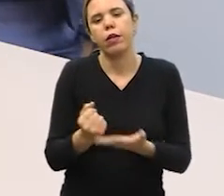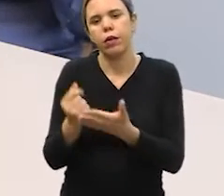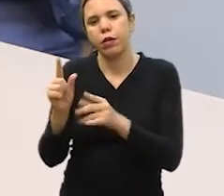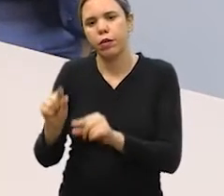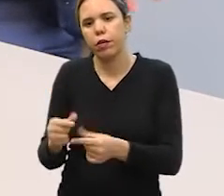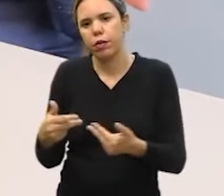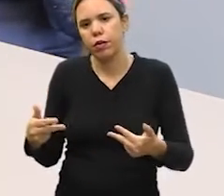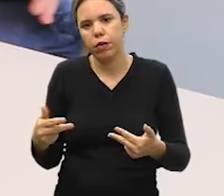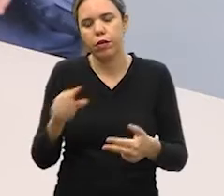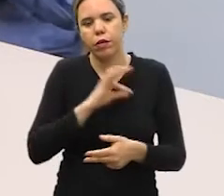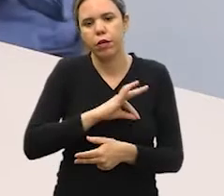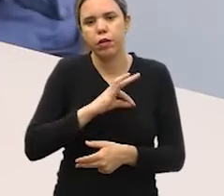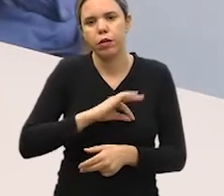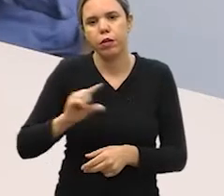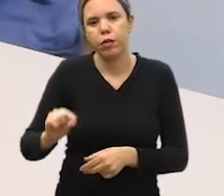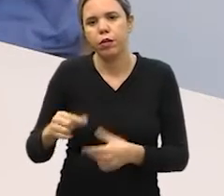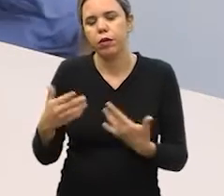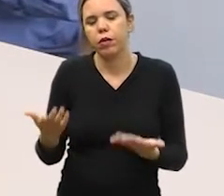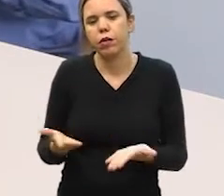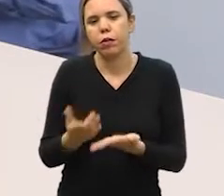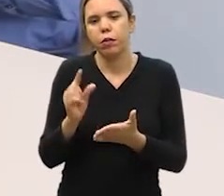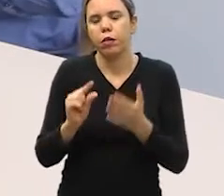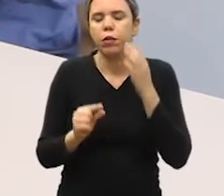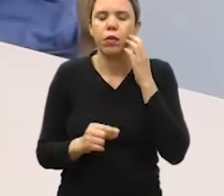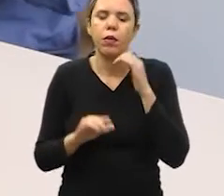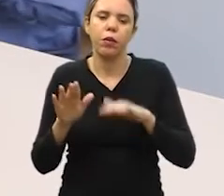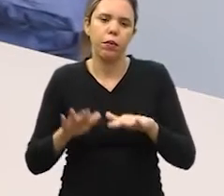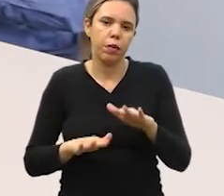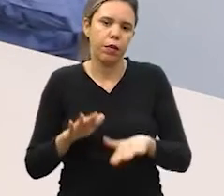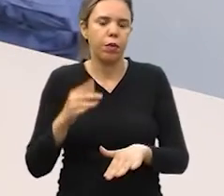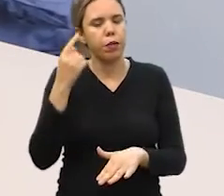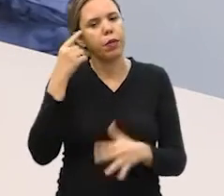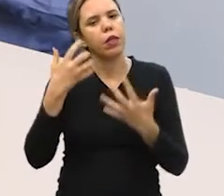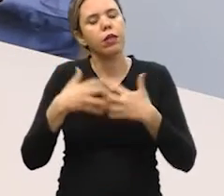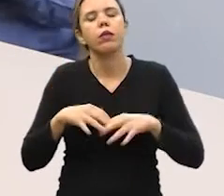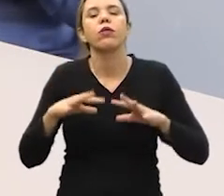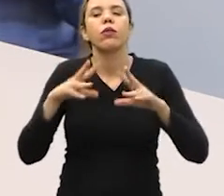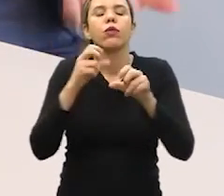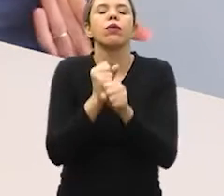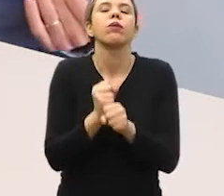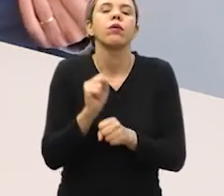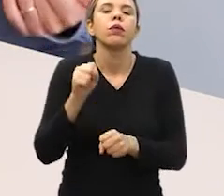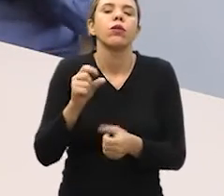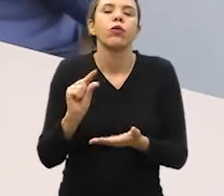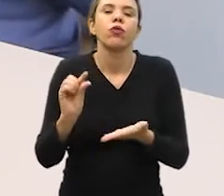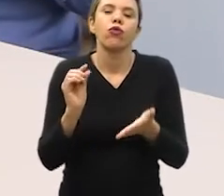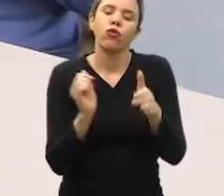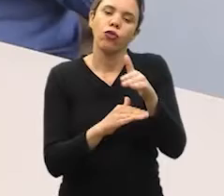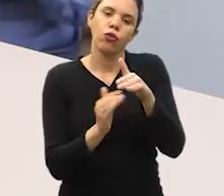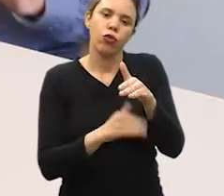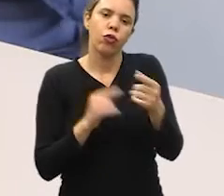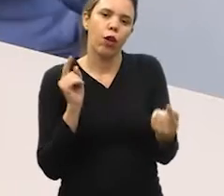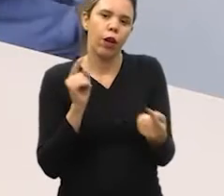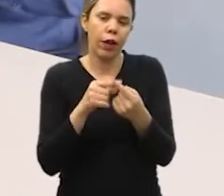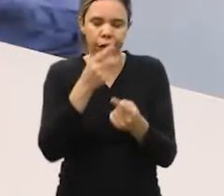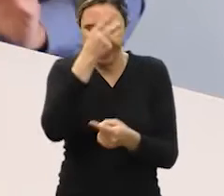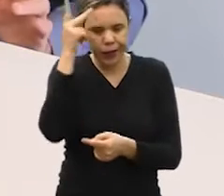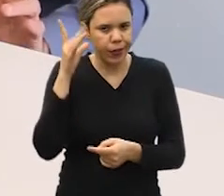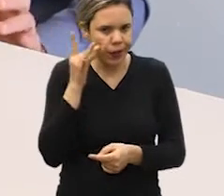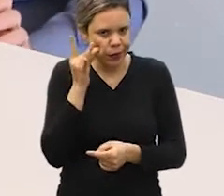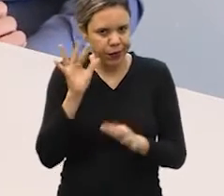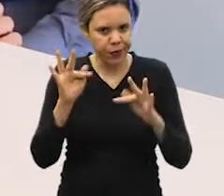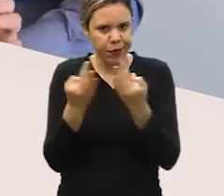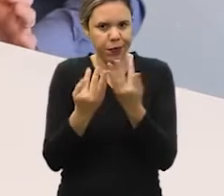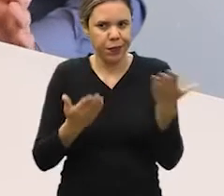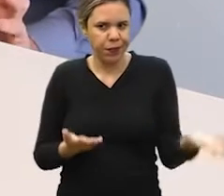menos, tem um salário um pouco menor, vai contribuir um pouco menos, pensando nesse todo e ainda assim reservando alguma coisa para os objetivos pessoais dentro